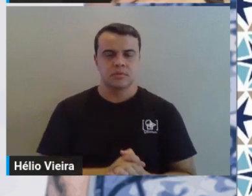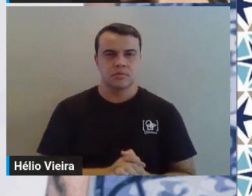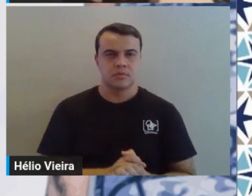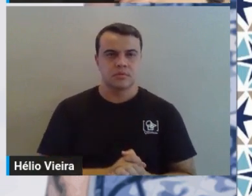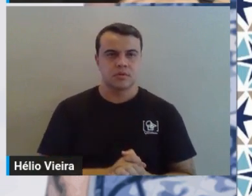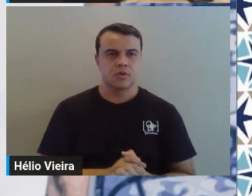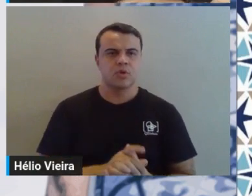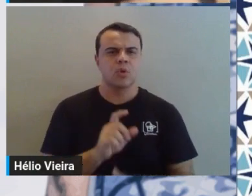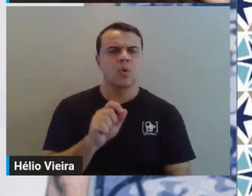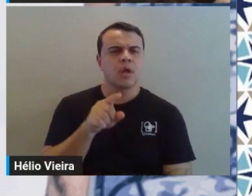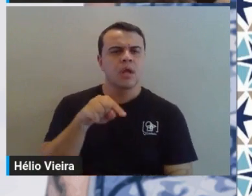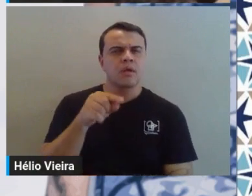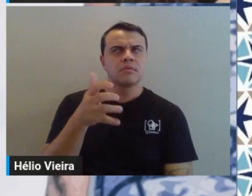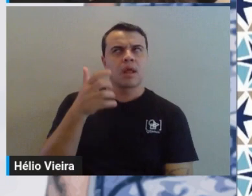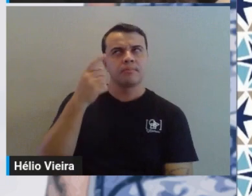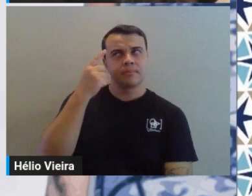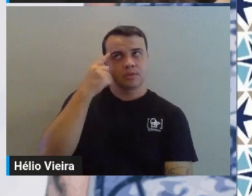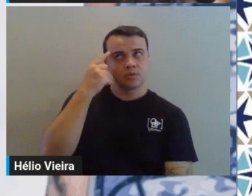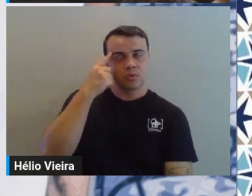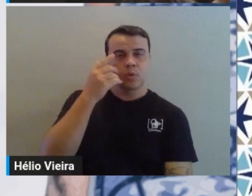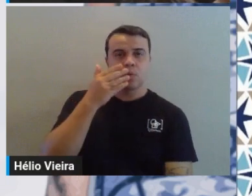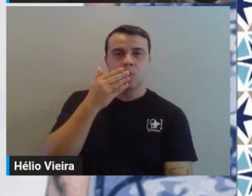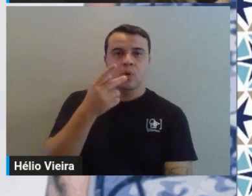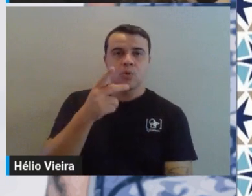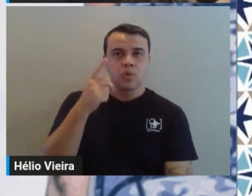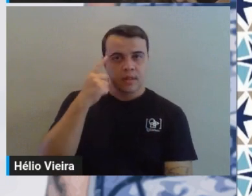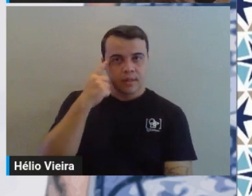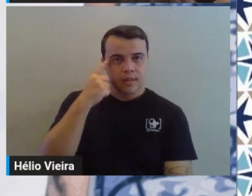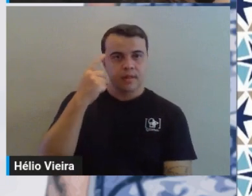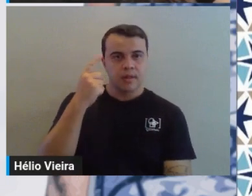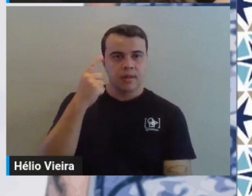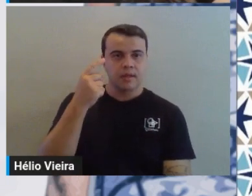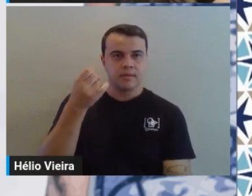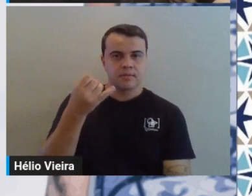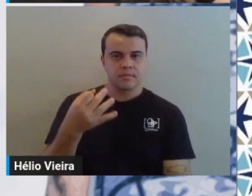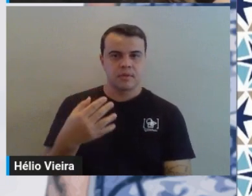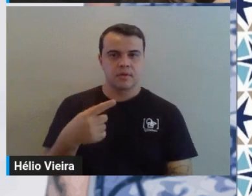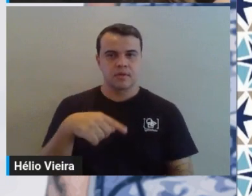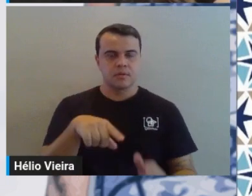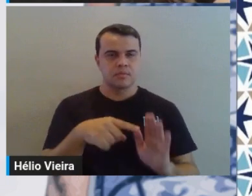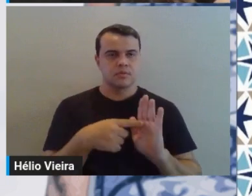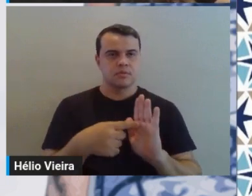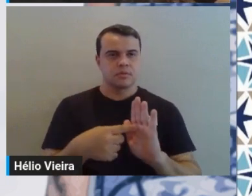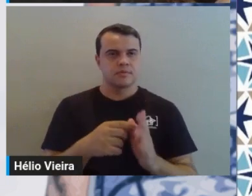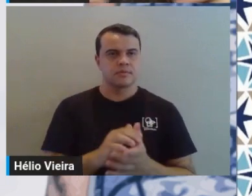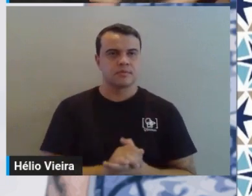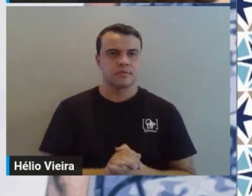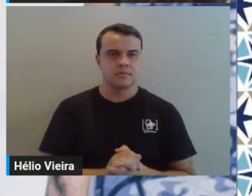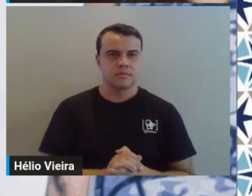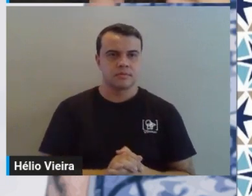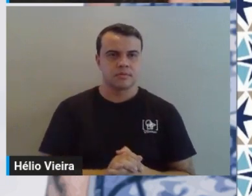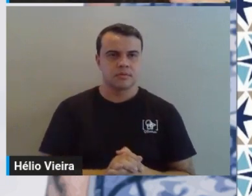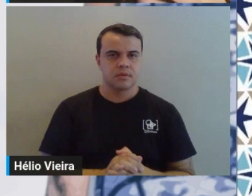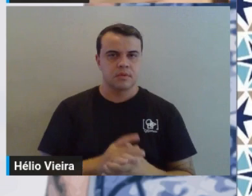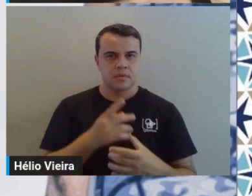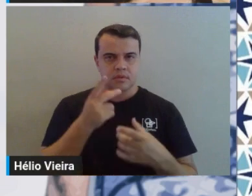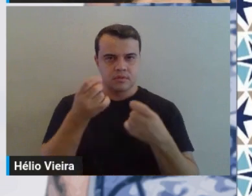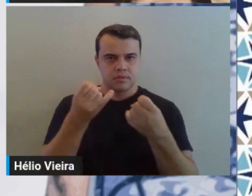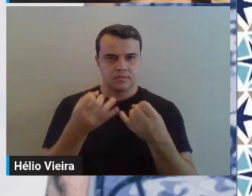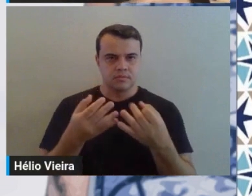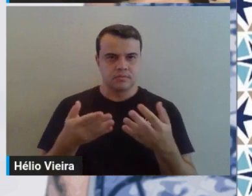o que você pensou, quais são as suas ideias, mostrar, né,